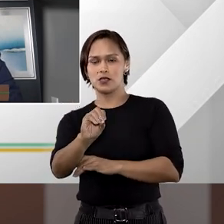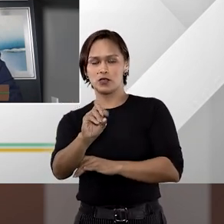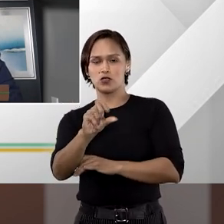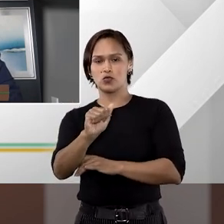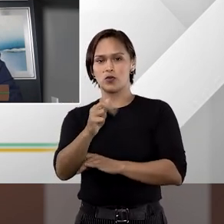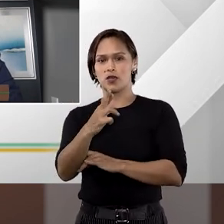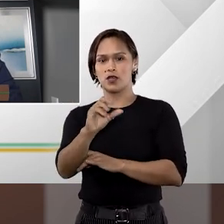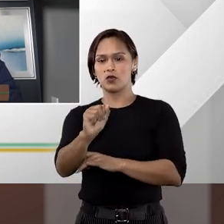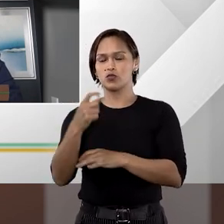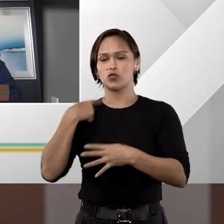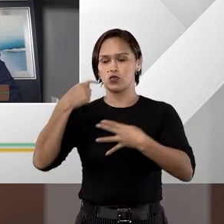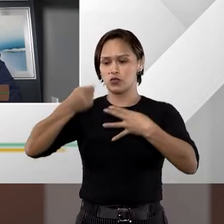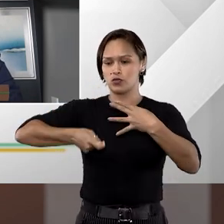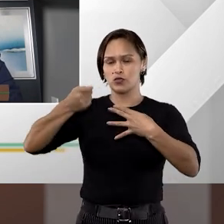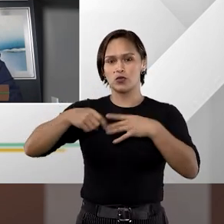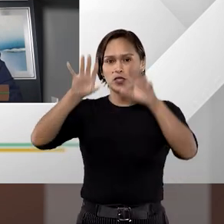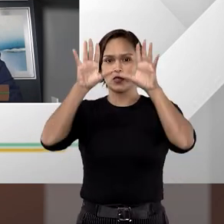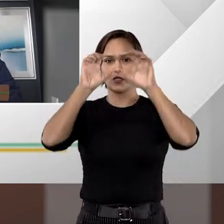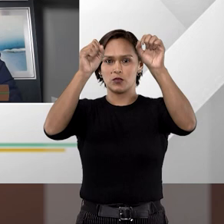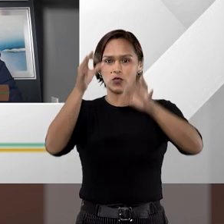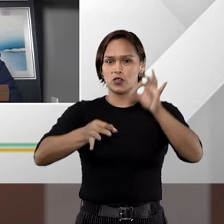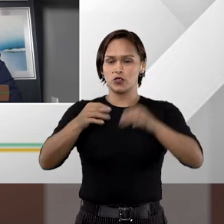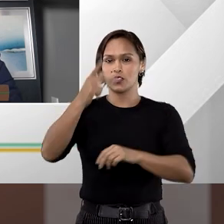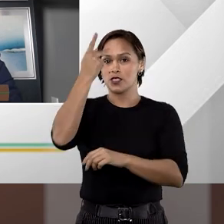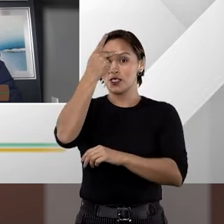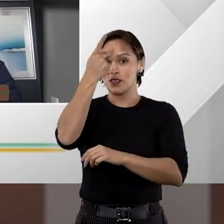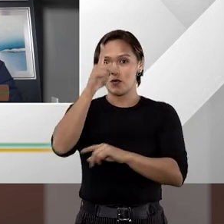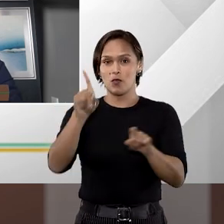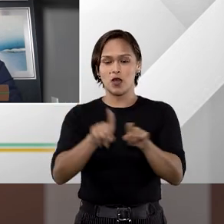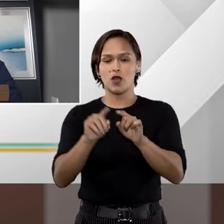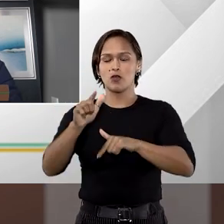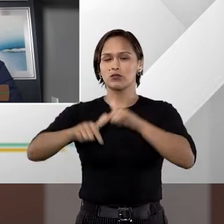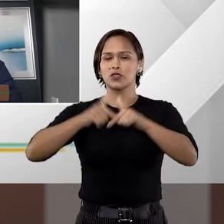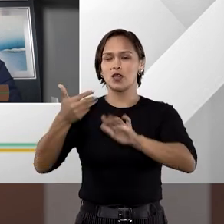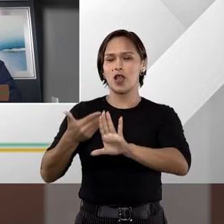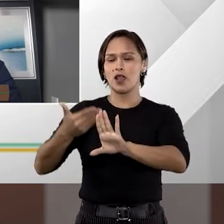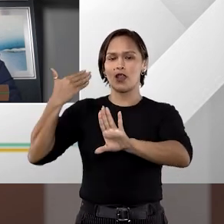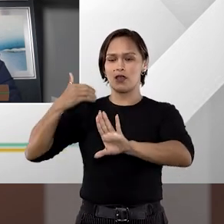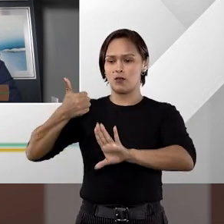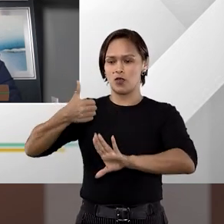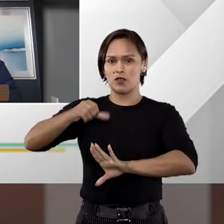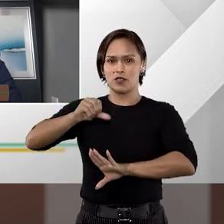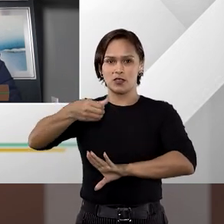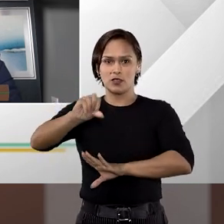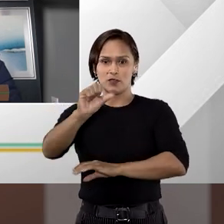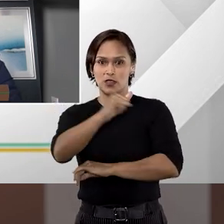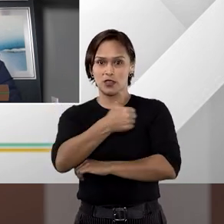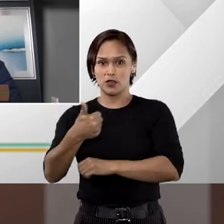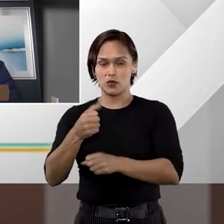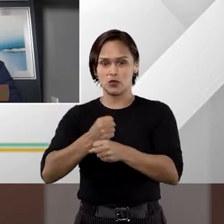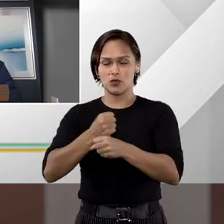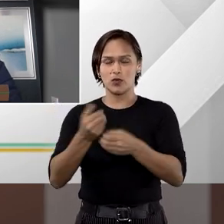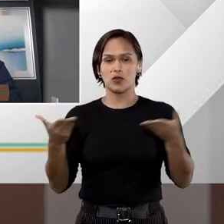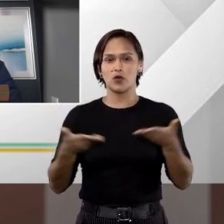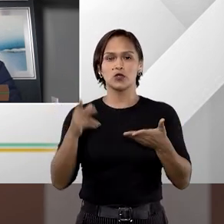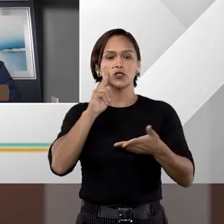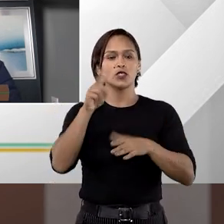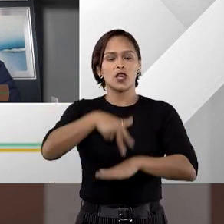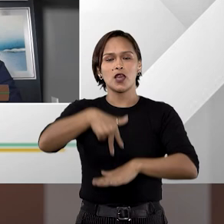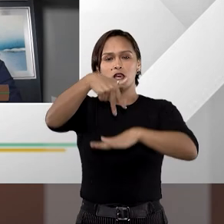Araújo Gomes Juiz de Direito do Tribunal de Justiça de São Paulo onde atua desde 1991